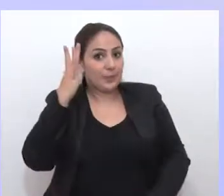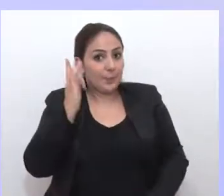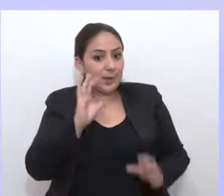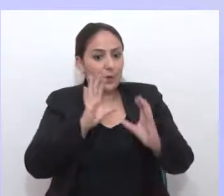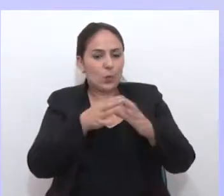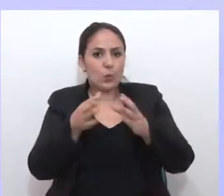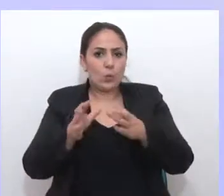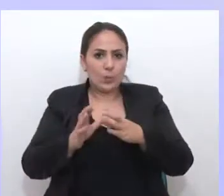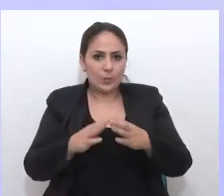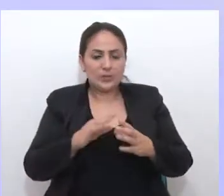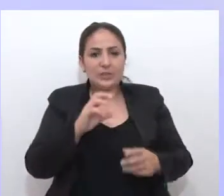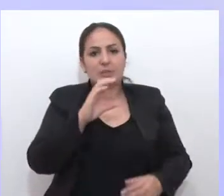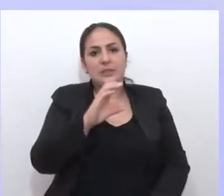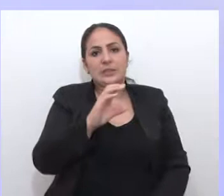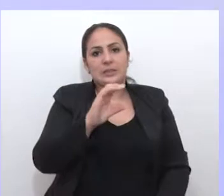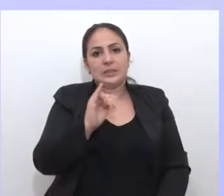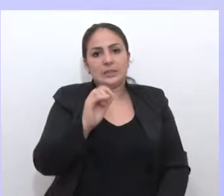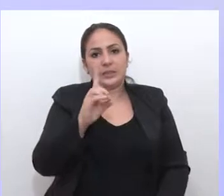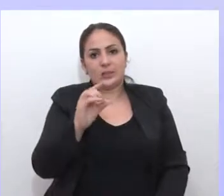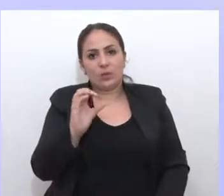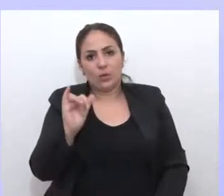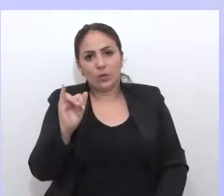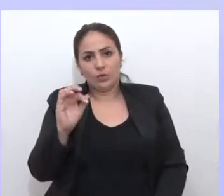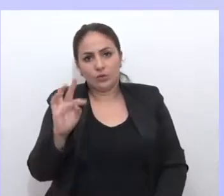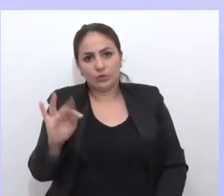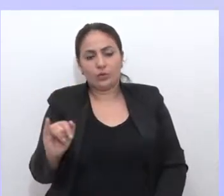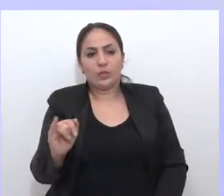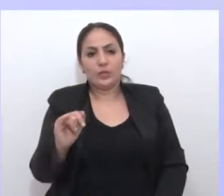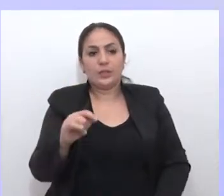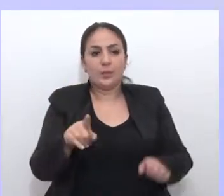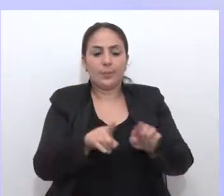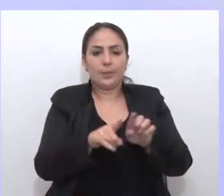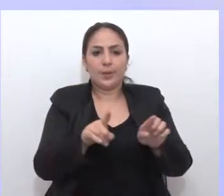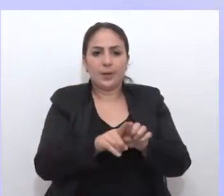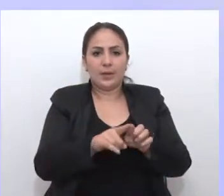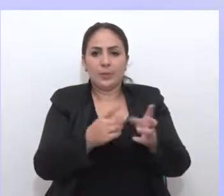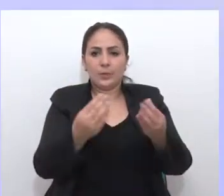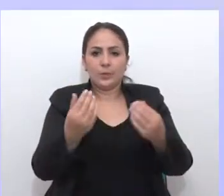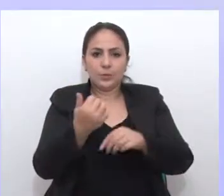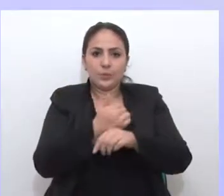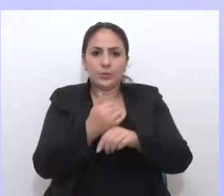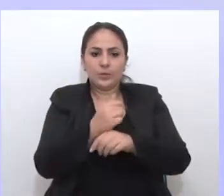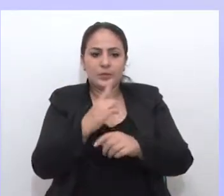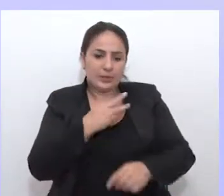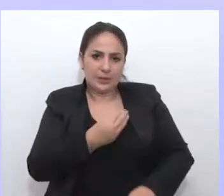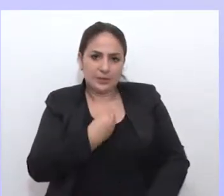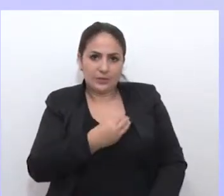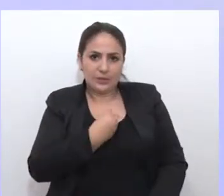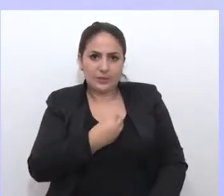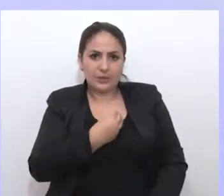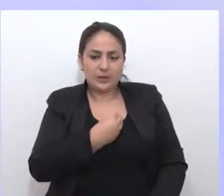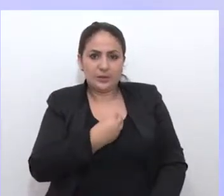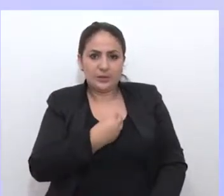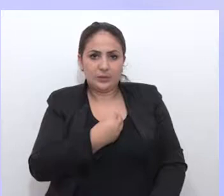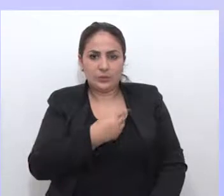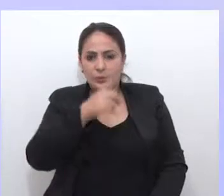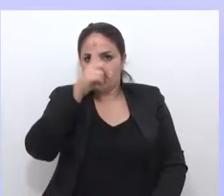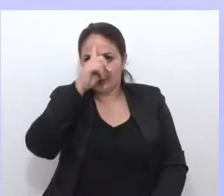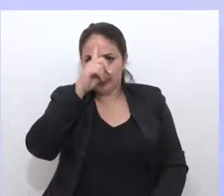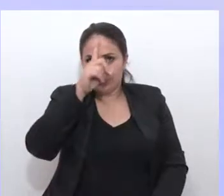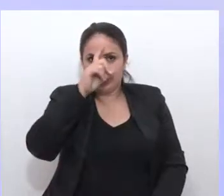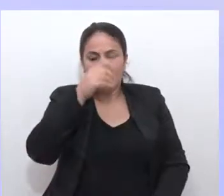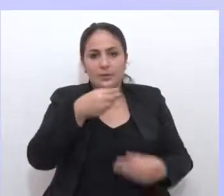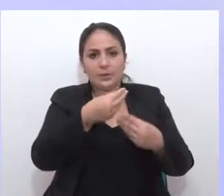E amanhã, as equipes da Cidote e da Residência Multiprofissional estarão na portaria do